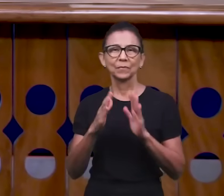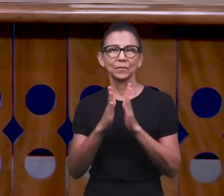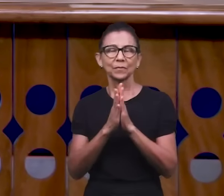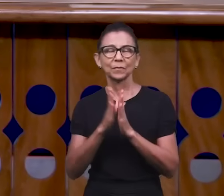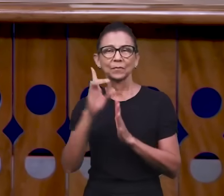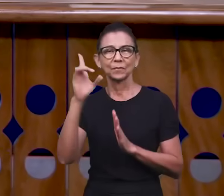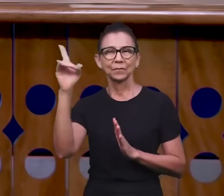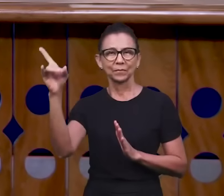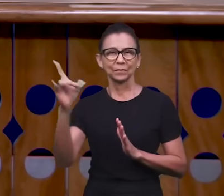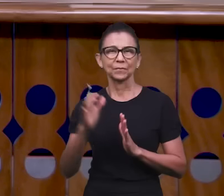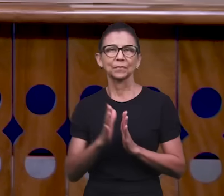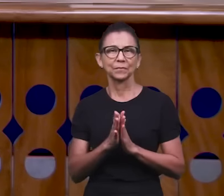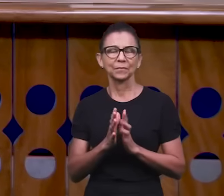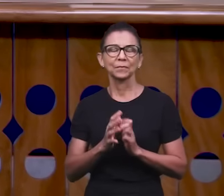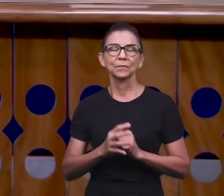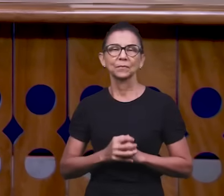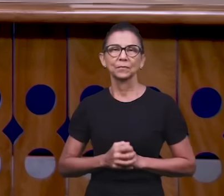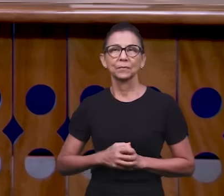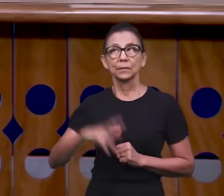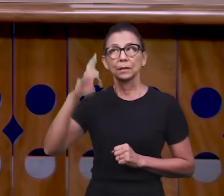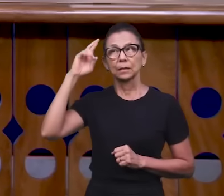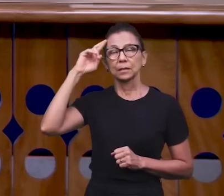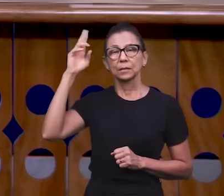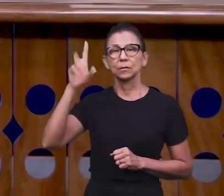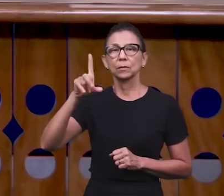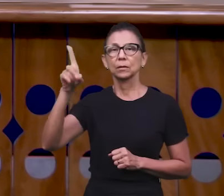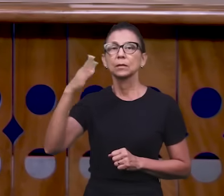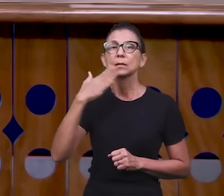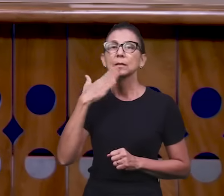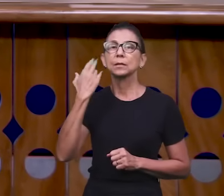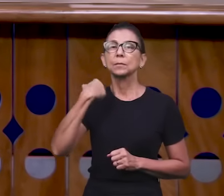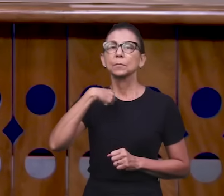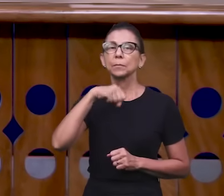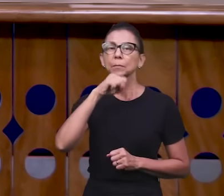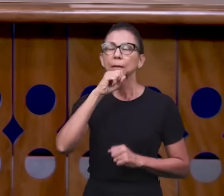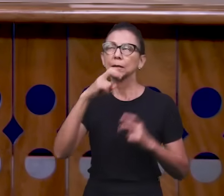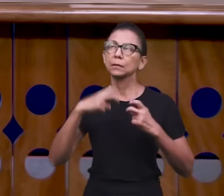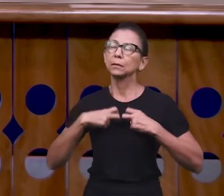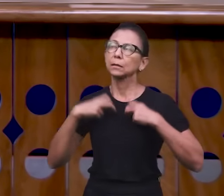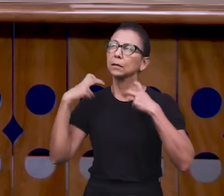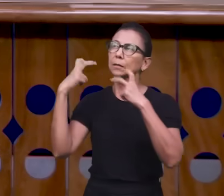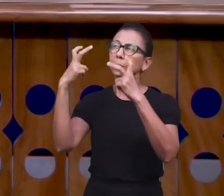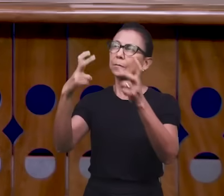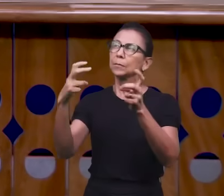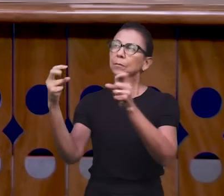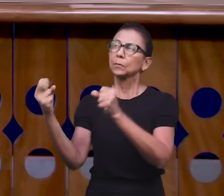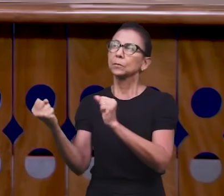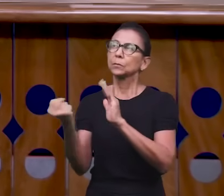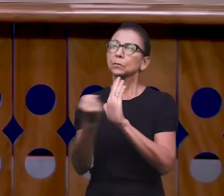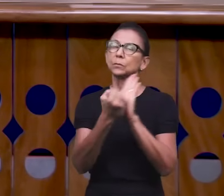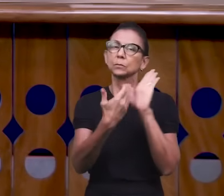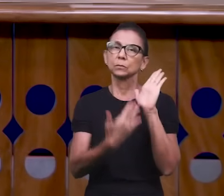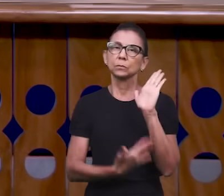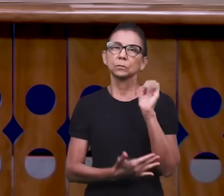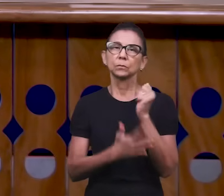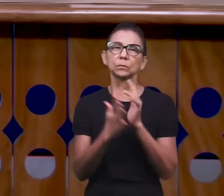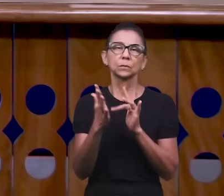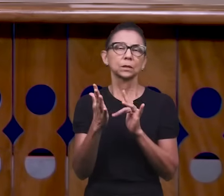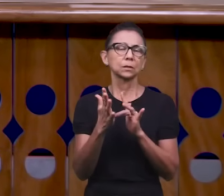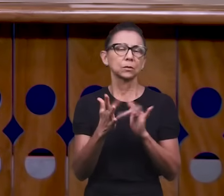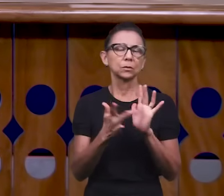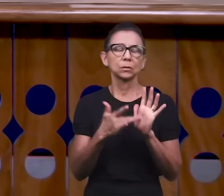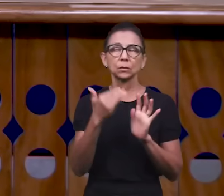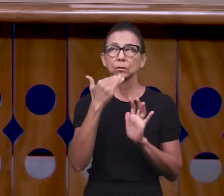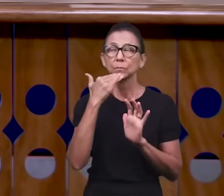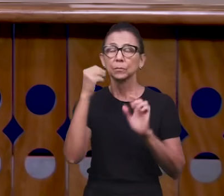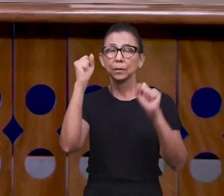Deus agora. Oremos. Senhor nosso Deus, nosso Pai, nós clamamos a Ti, pelo poder que há no sangue do Senhor Jesus.